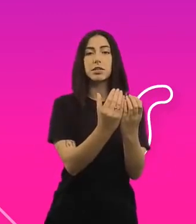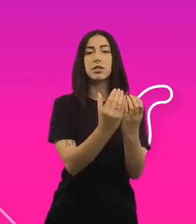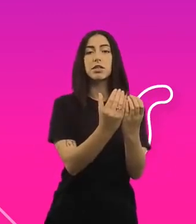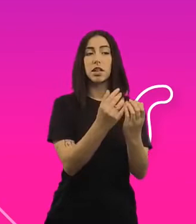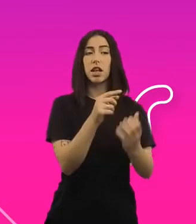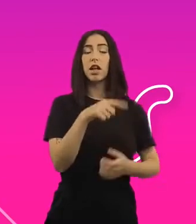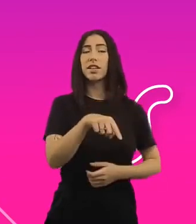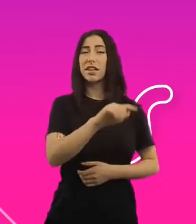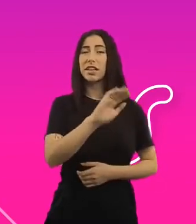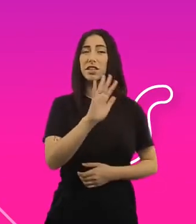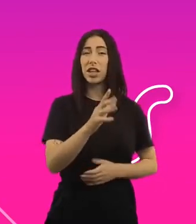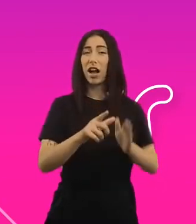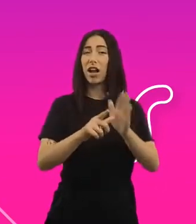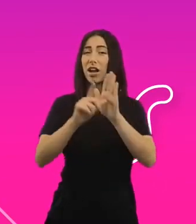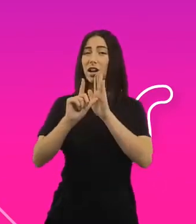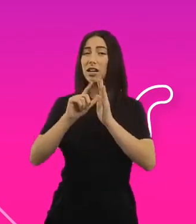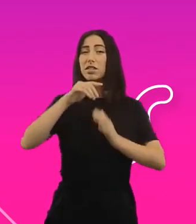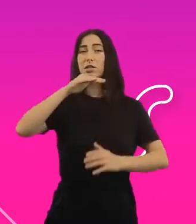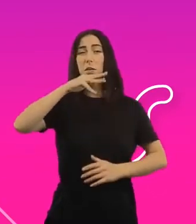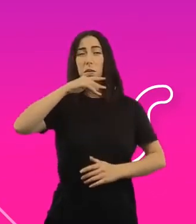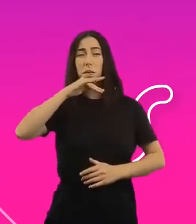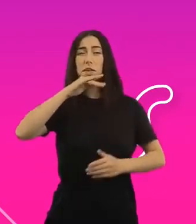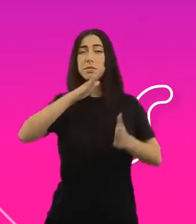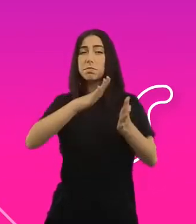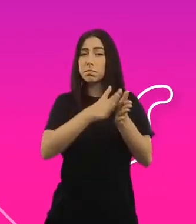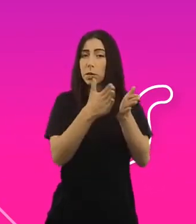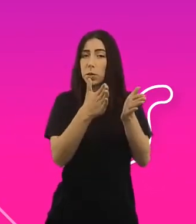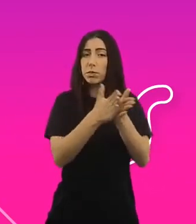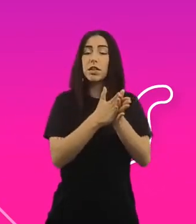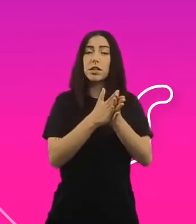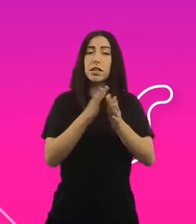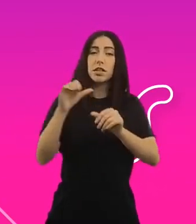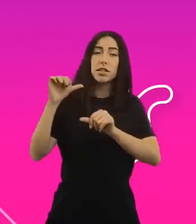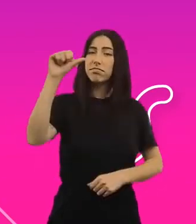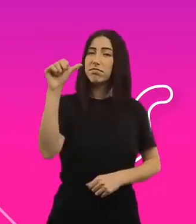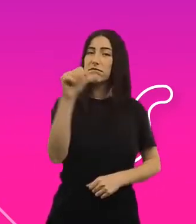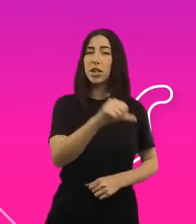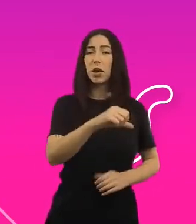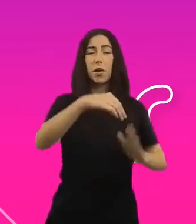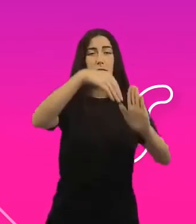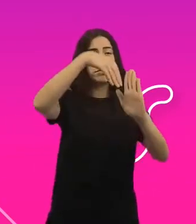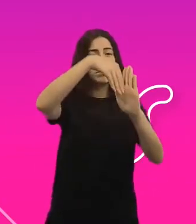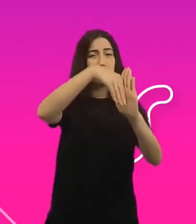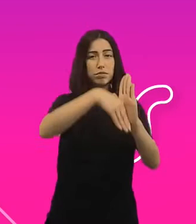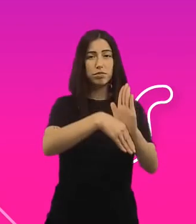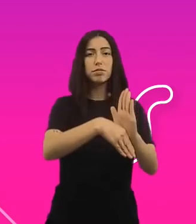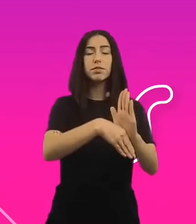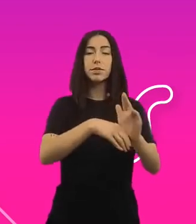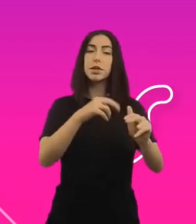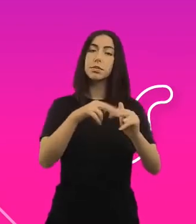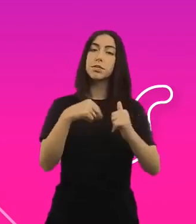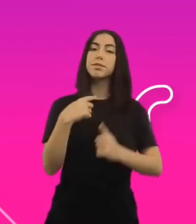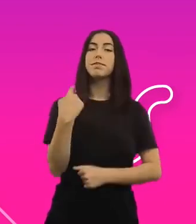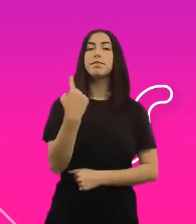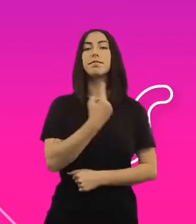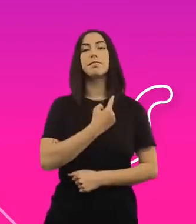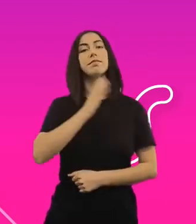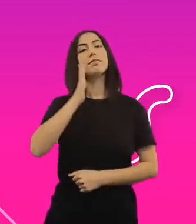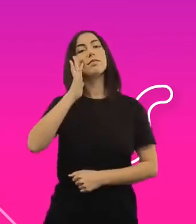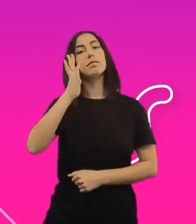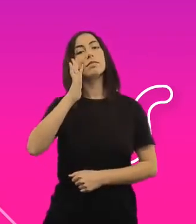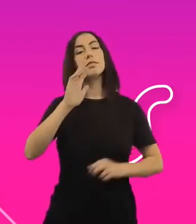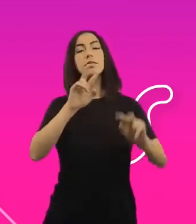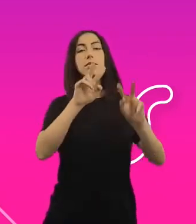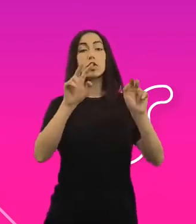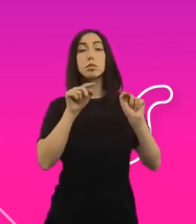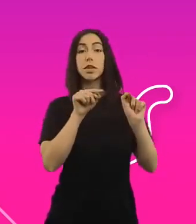linha de extrema pobreza, elas vão passar para miserabilidade. Pensando nisso e pensando que a pandemia vai